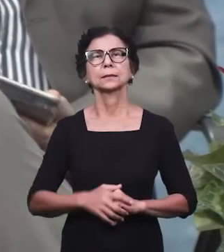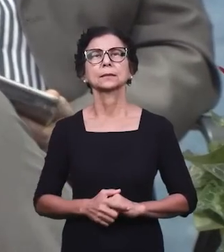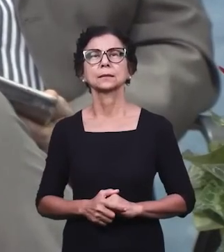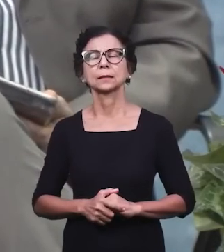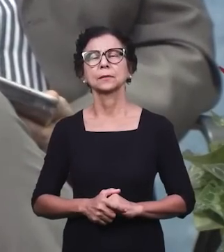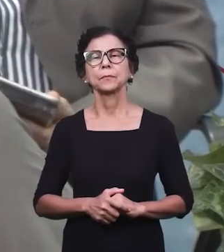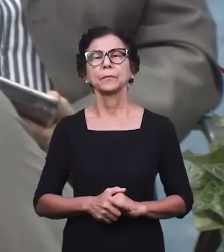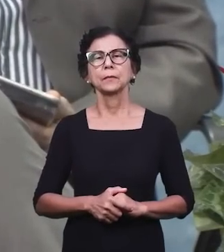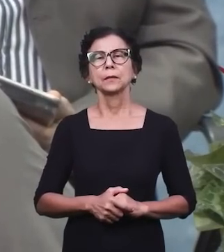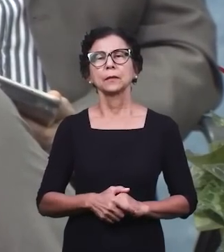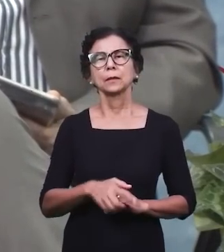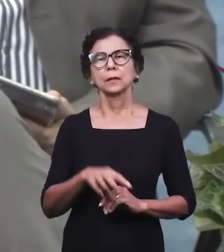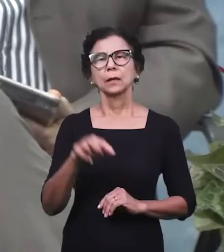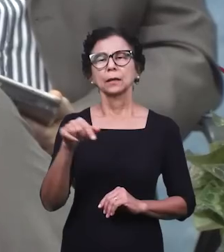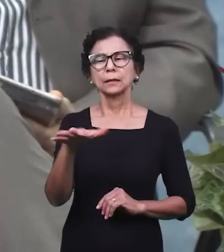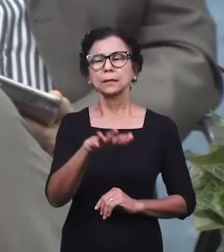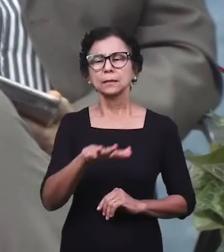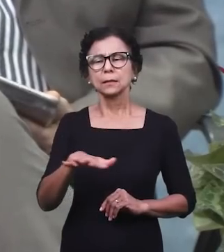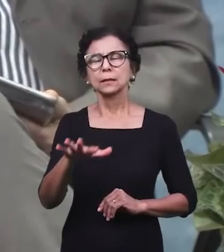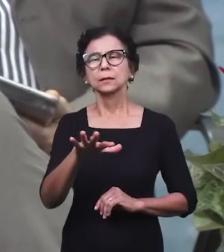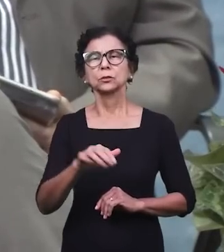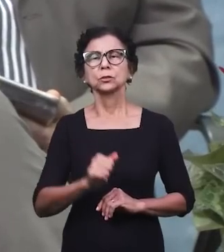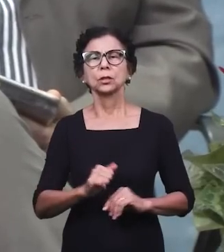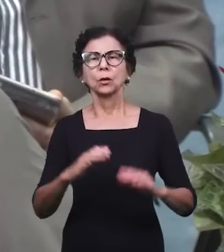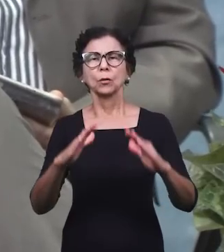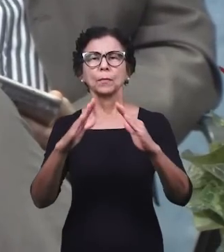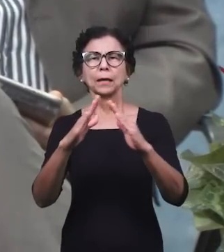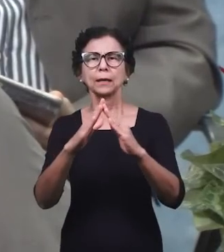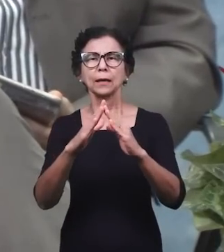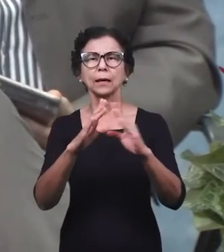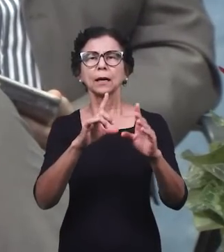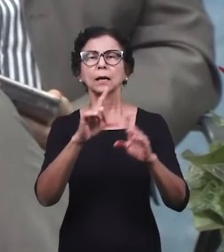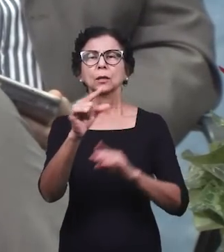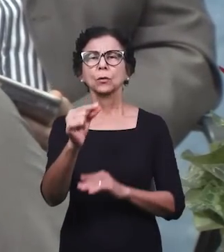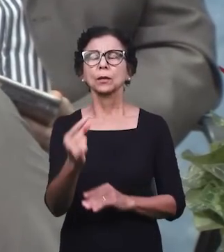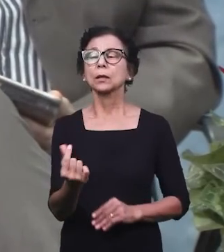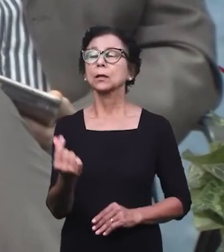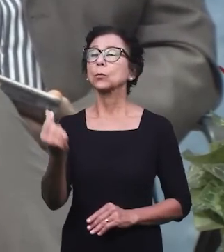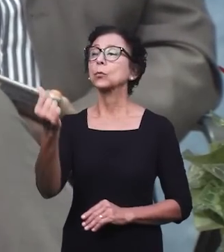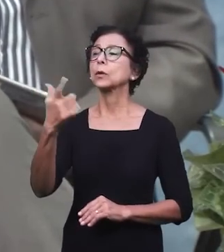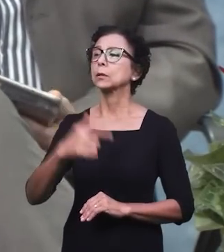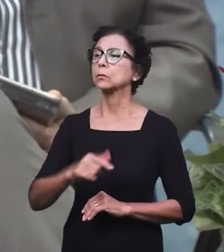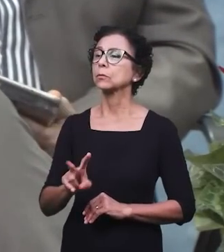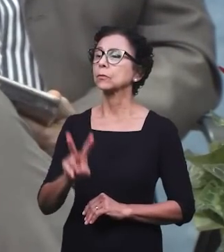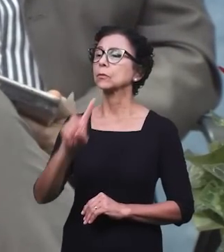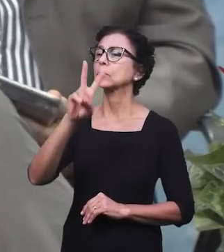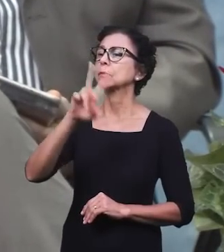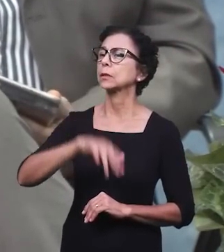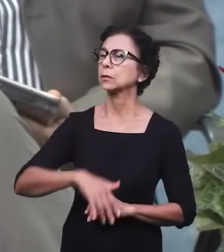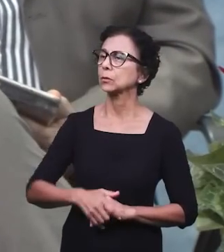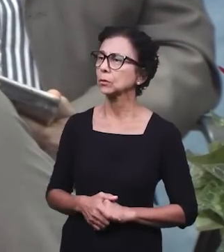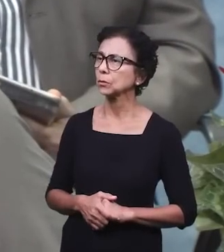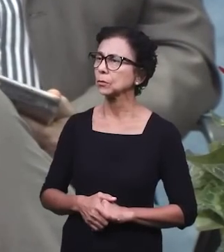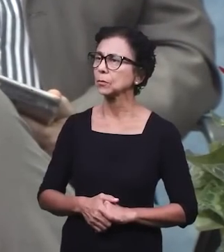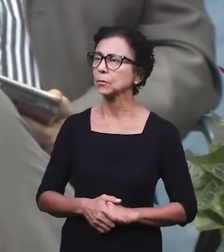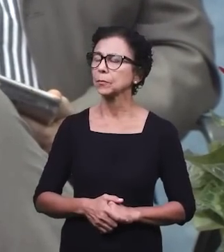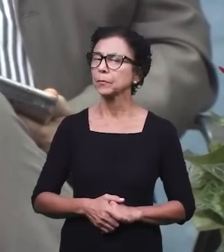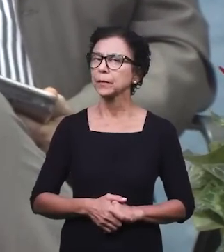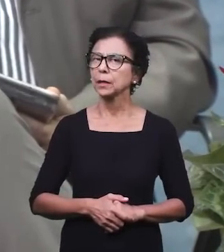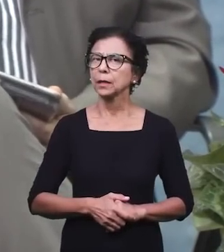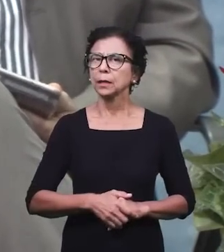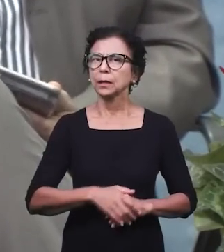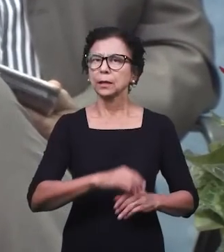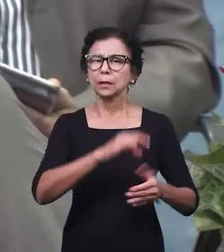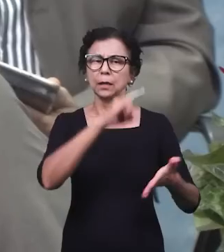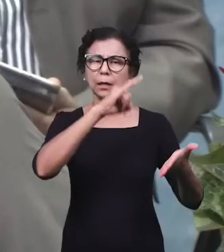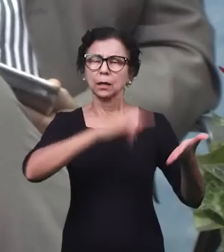aqui no bairro onde fica a igreja? Quanto que é uma conta de luz? Quanto que é uma conta de água? Quanto que... A gente foi fazendo e os jovens foram arregalando